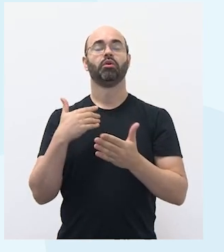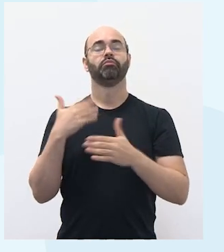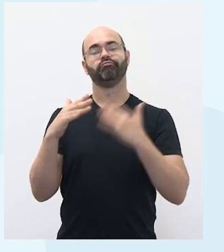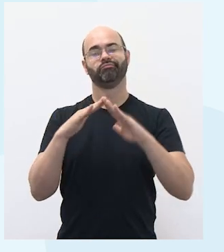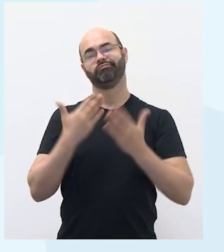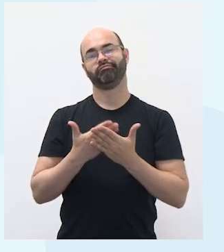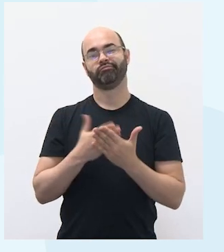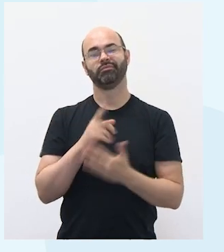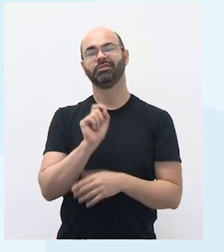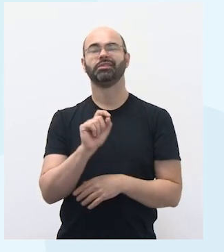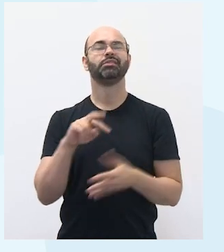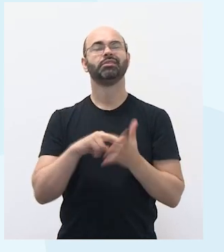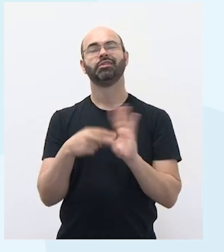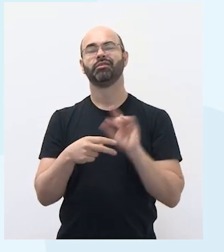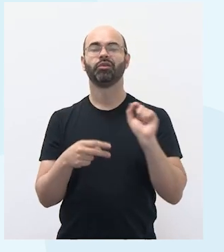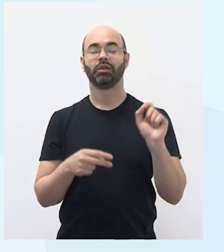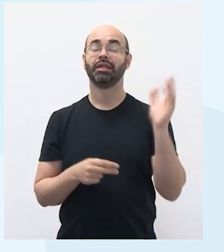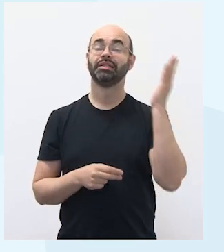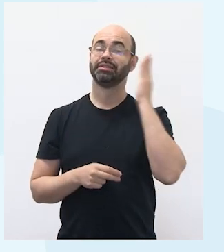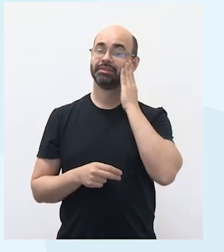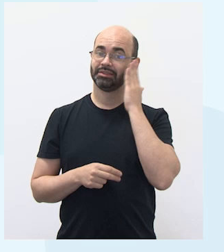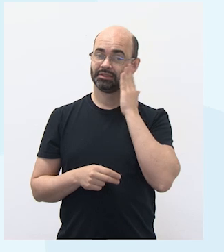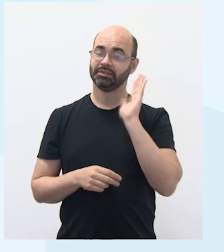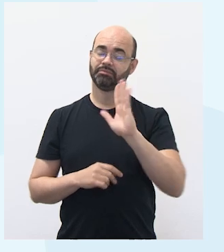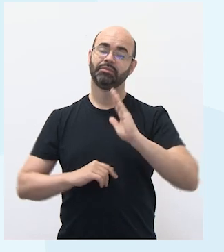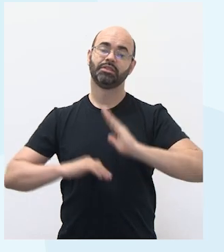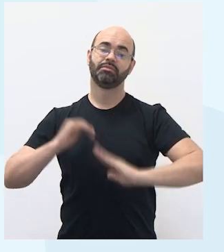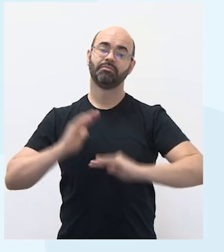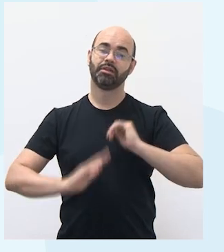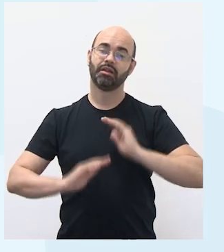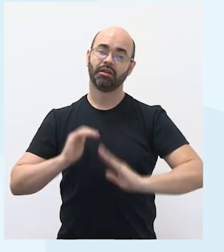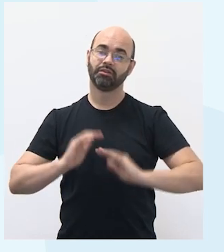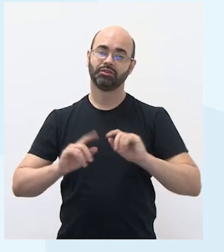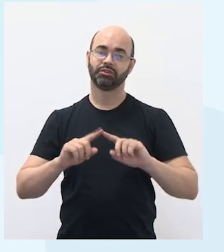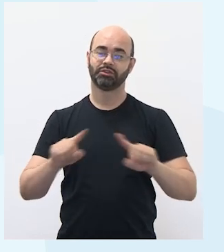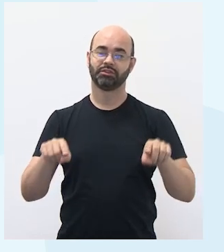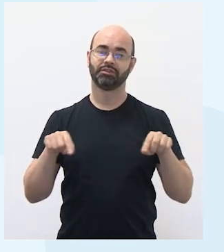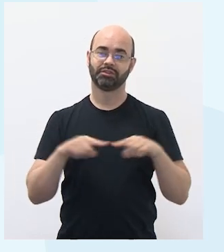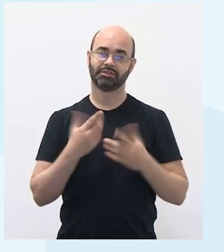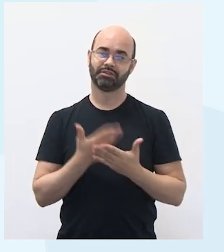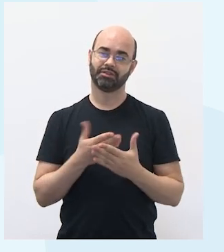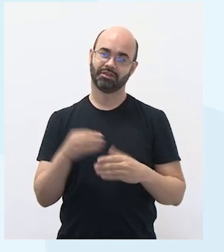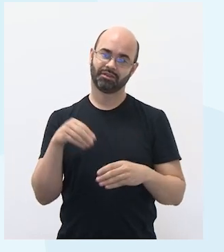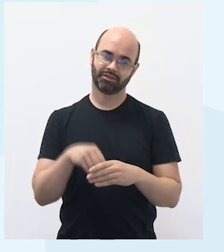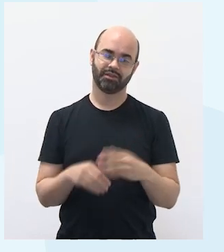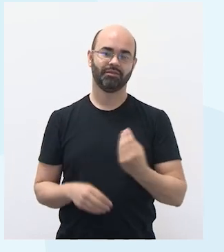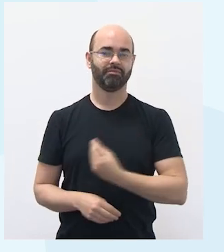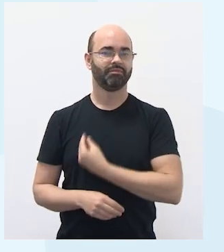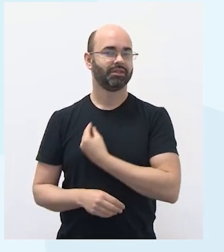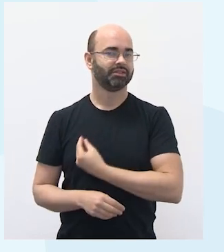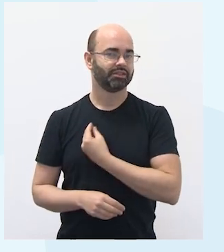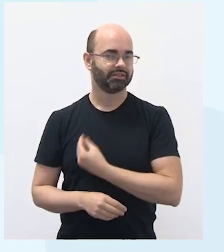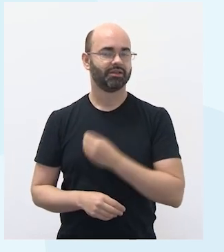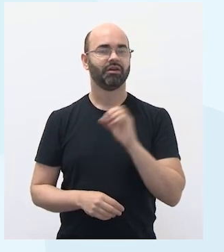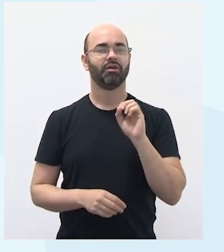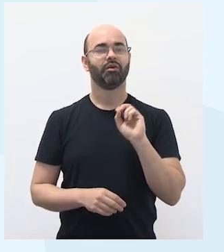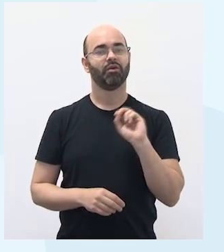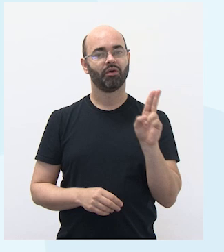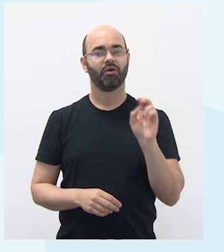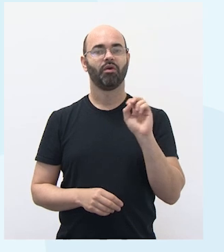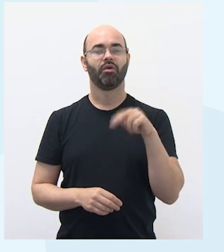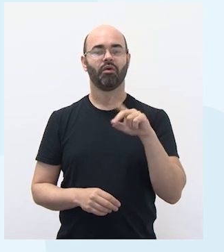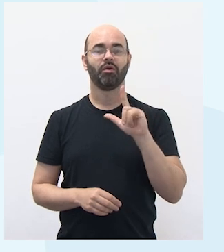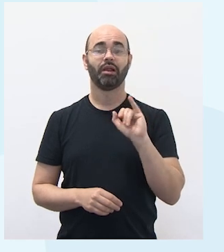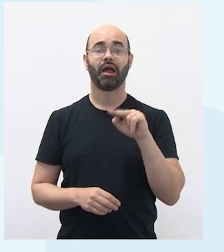que nós precisamos, na nossa prática aí, na sala de aula, né, seja presencial, seja online, né, seja em todos